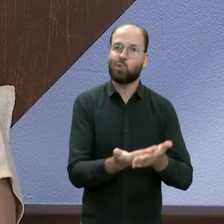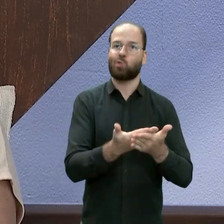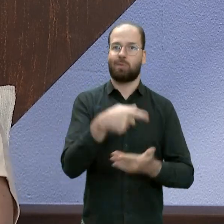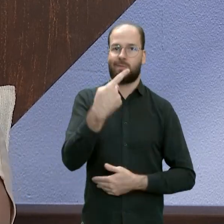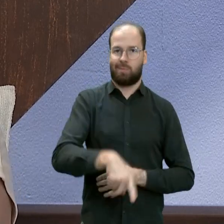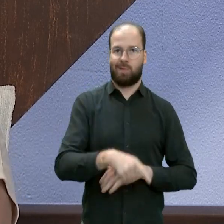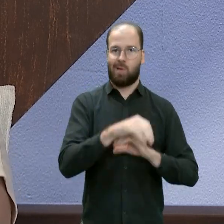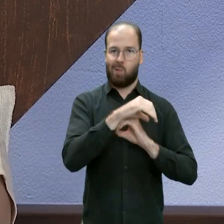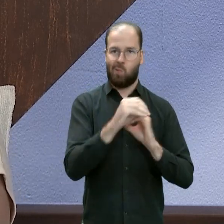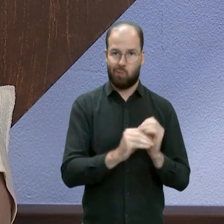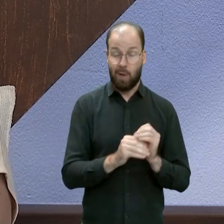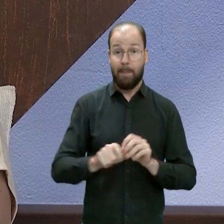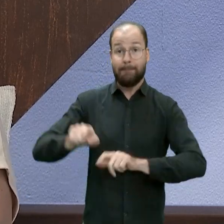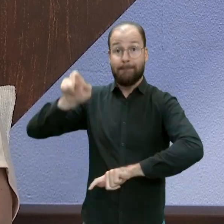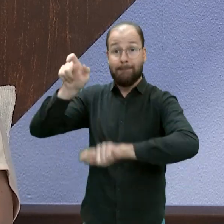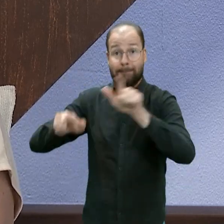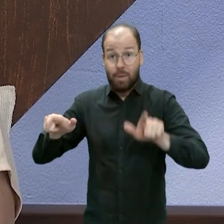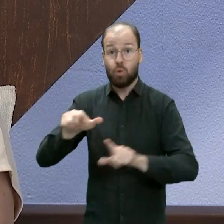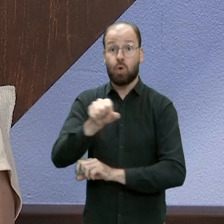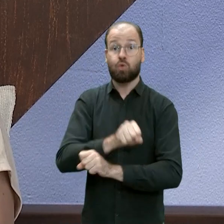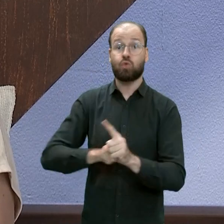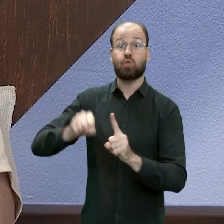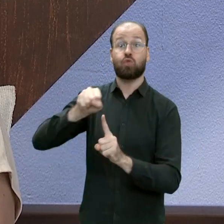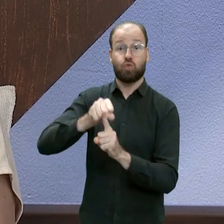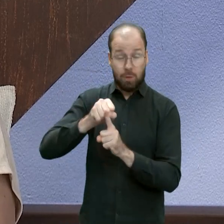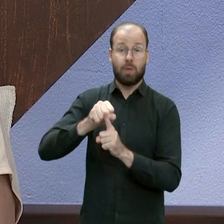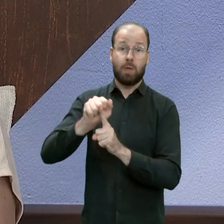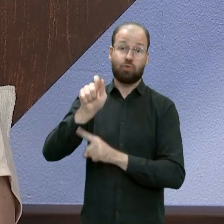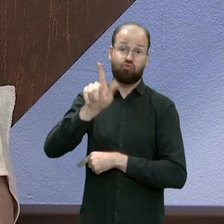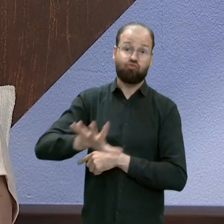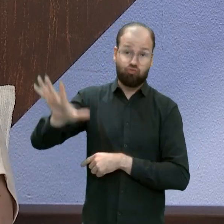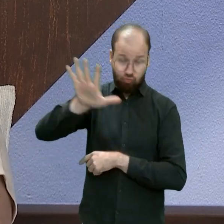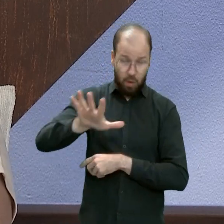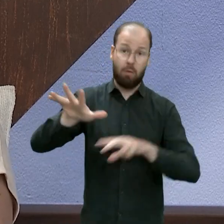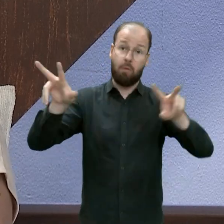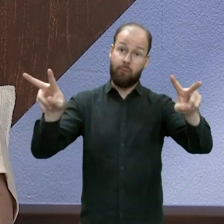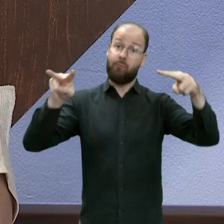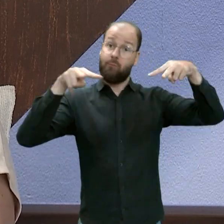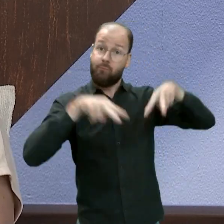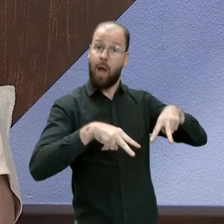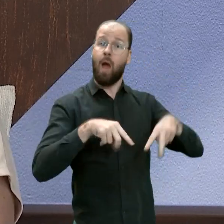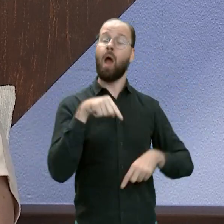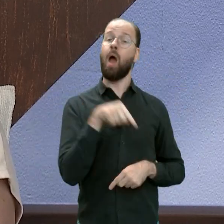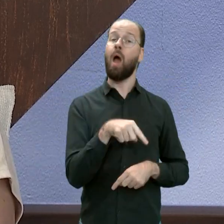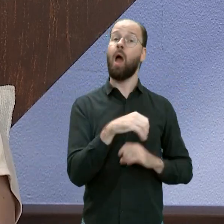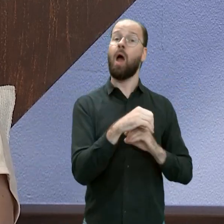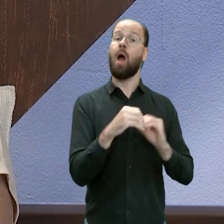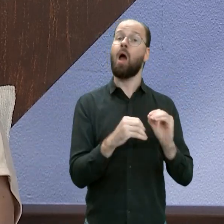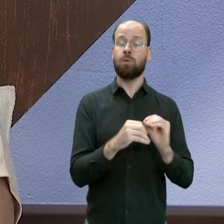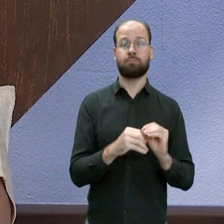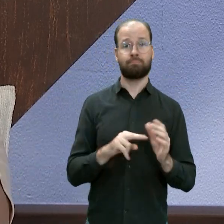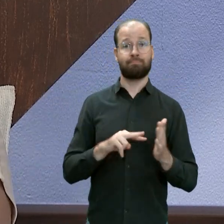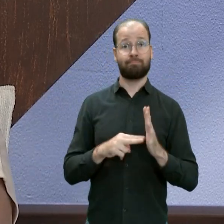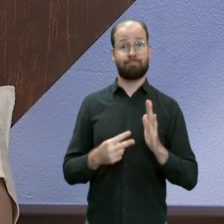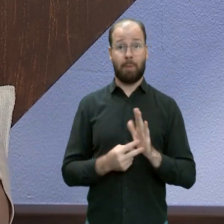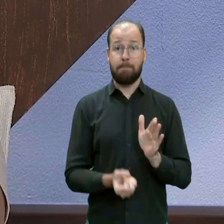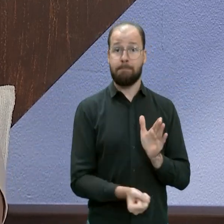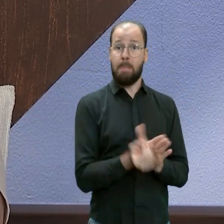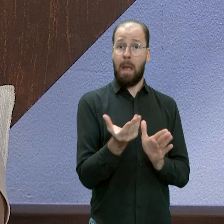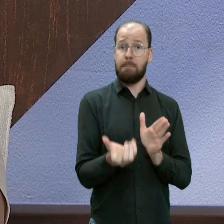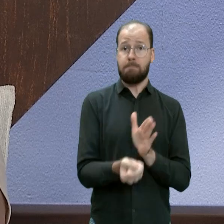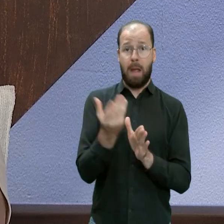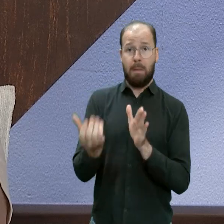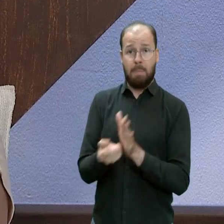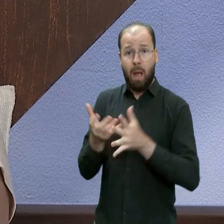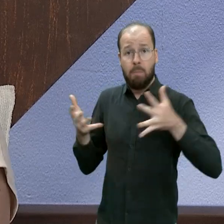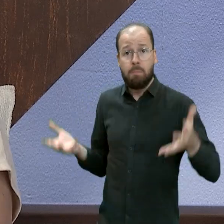na sociedade em geral, eles vejam a UFG como fomentando essas políticas